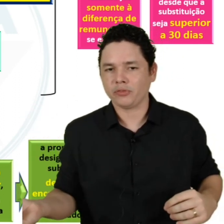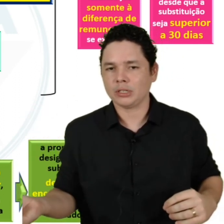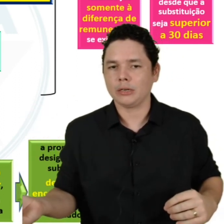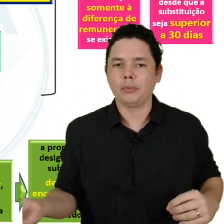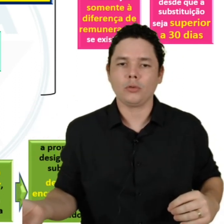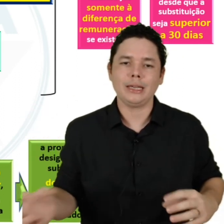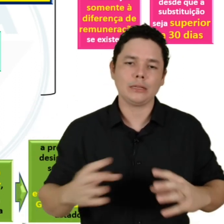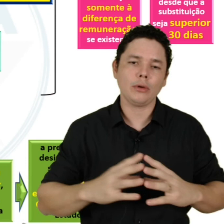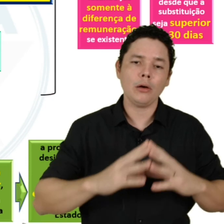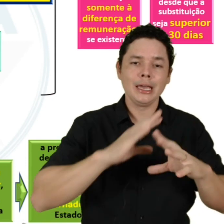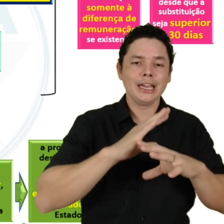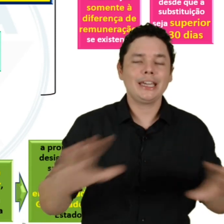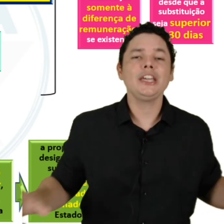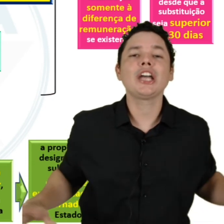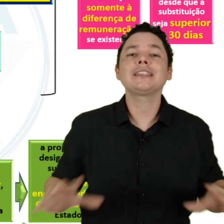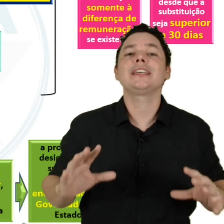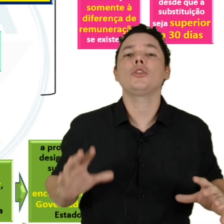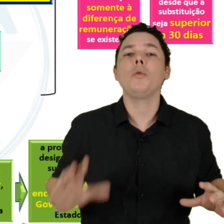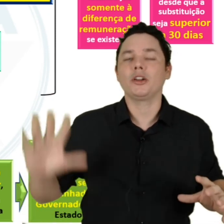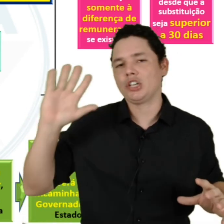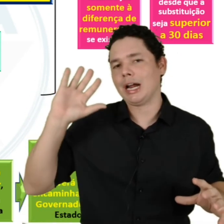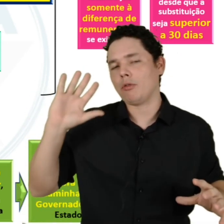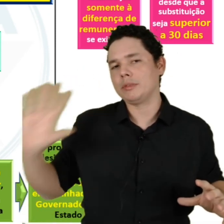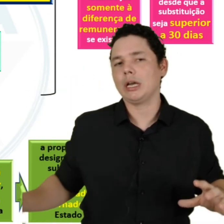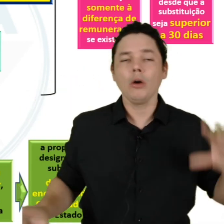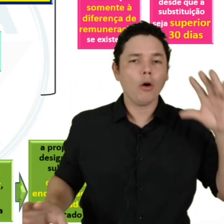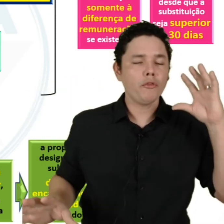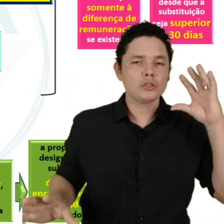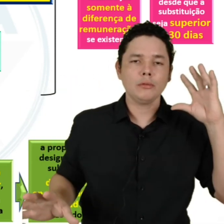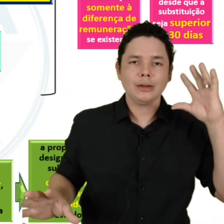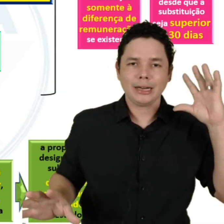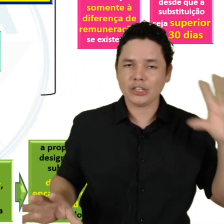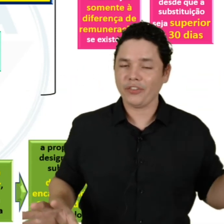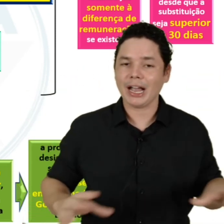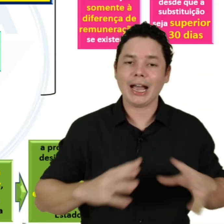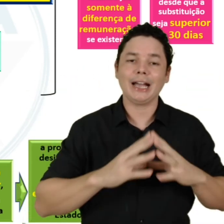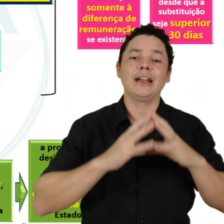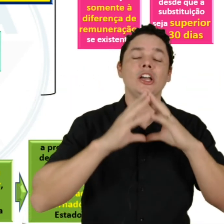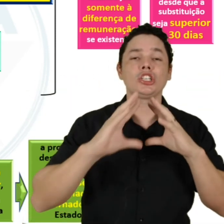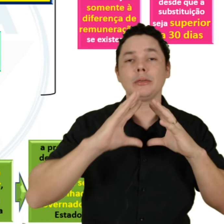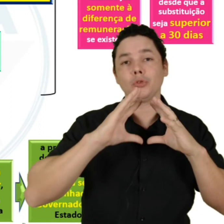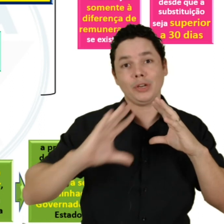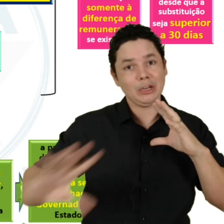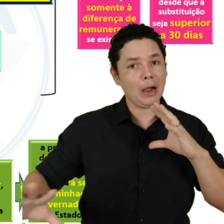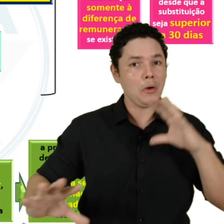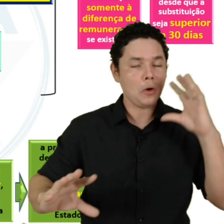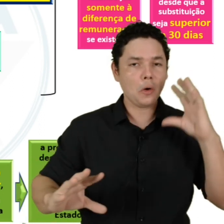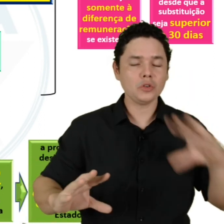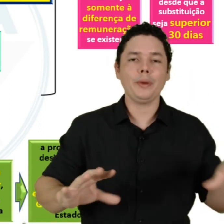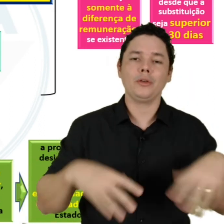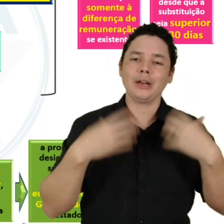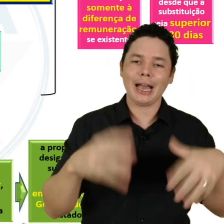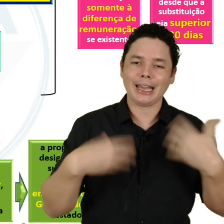por funcionário público estadual que já seja ocupante de cargo, comissão ou função gratificada, de símbolo igual